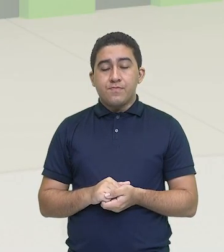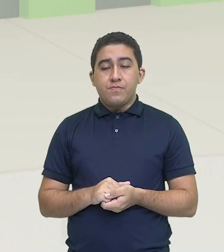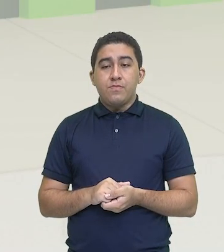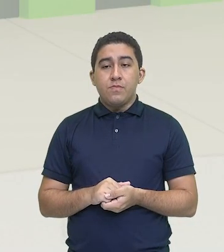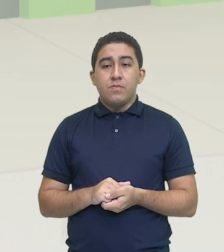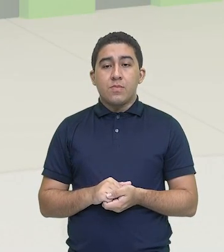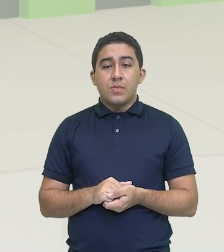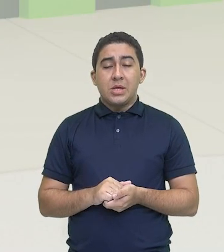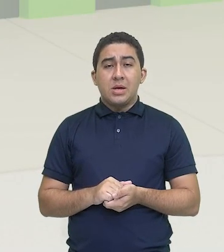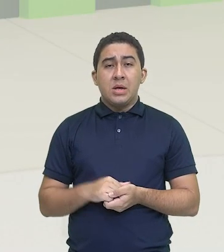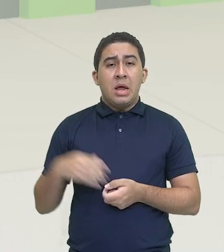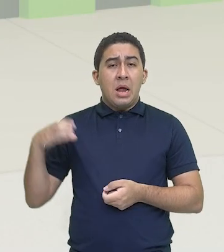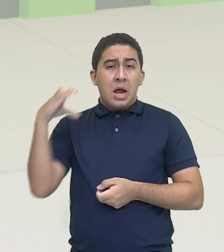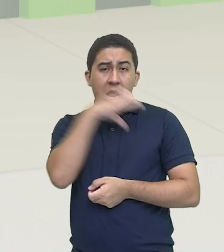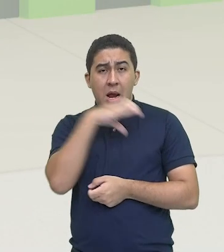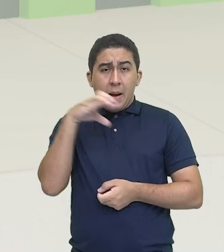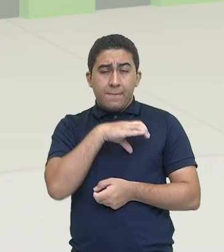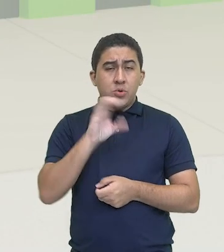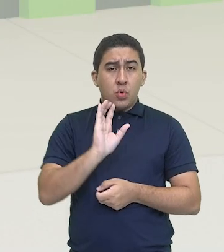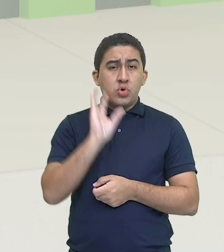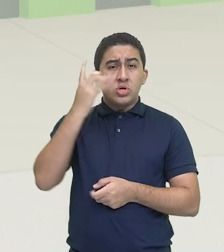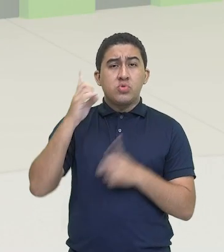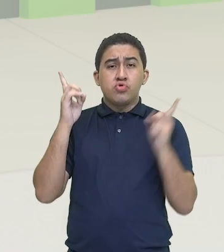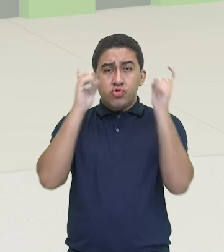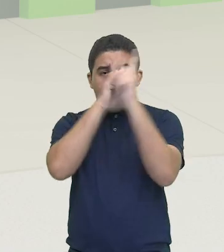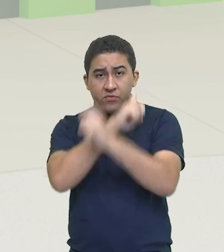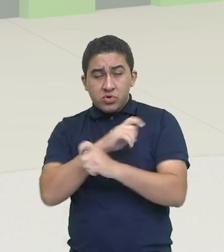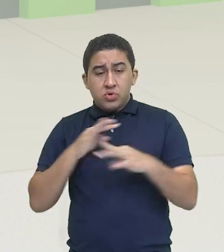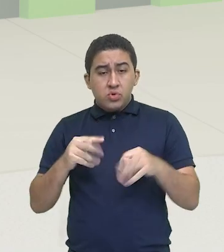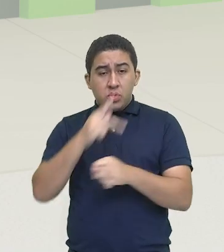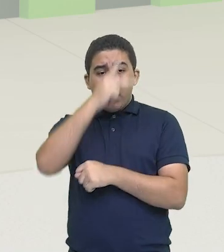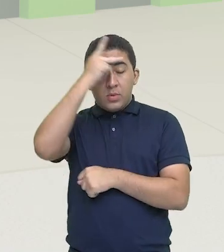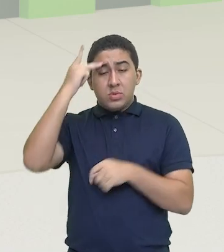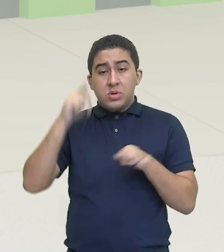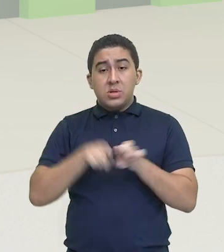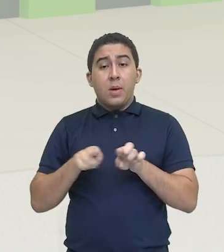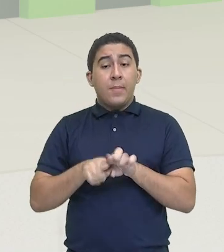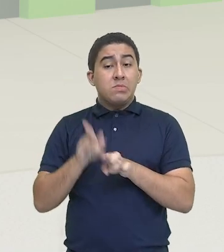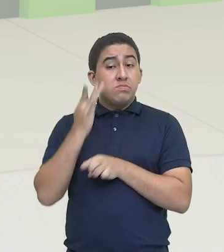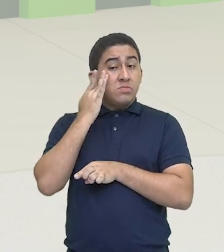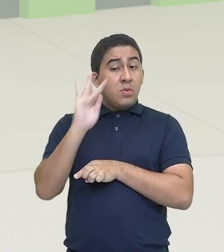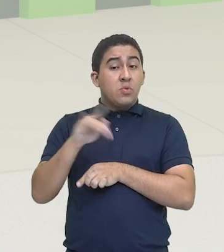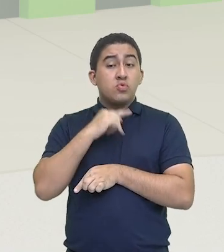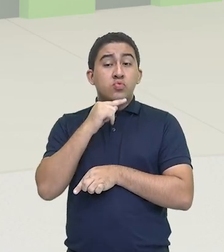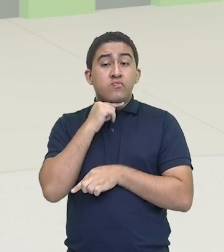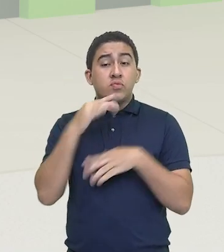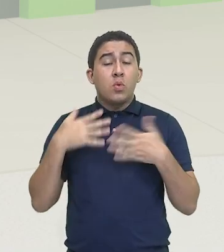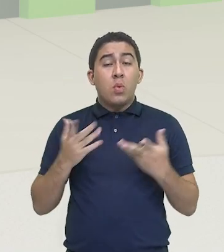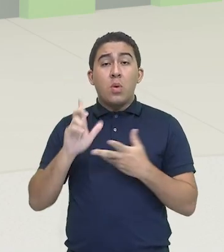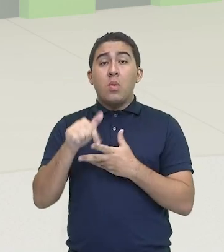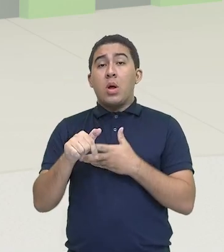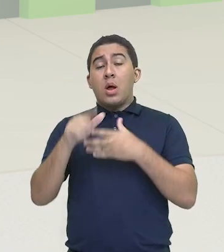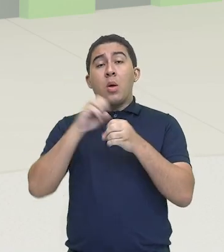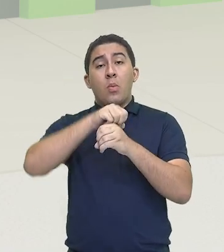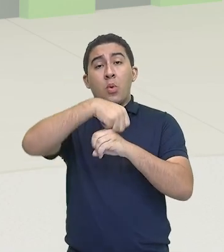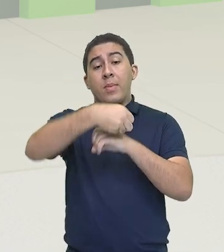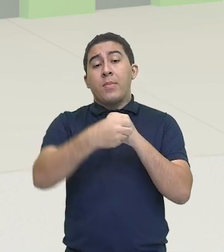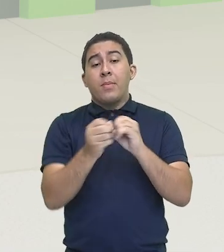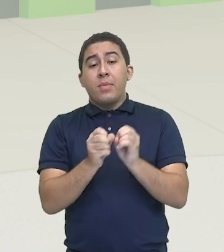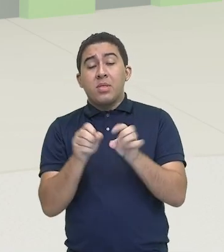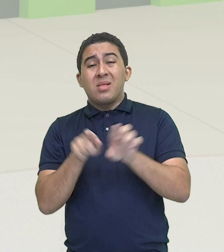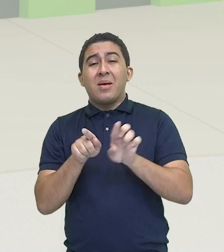assim, foi tão rápido, foi tão difícil para todo mundo, ninguém sabia quem era o micro-organismo, aí